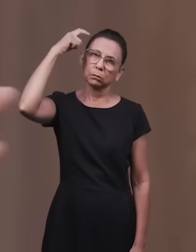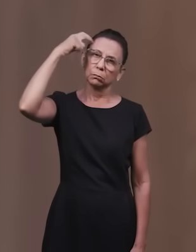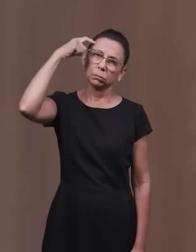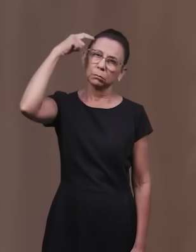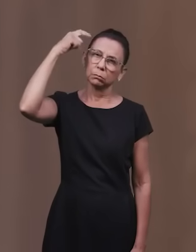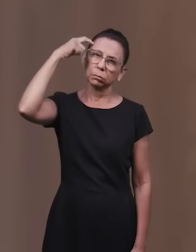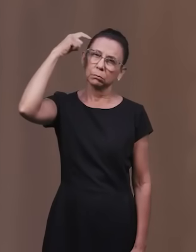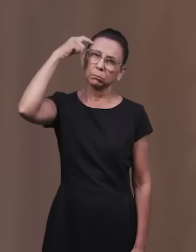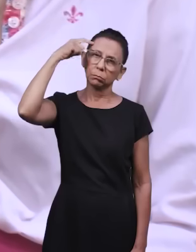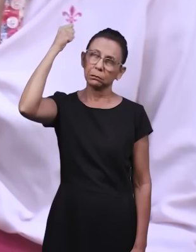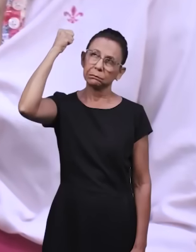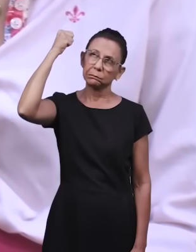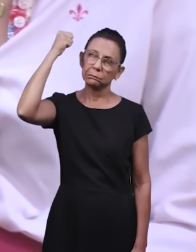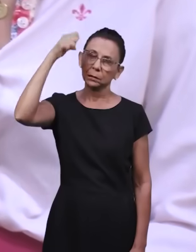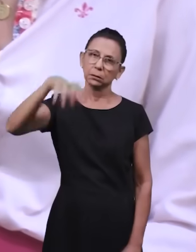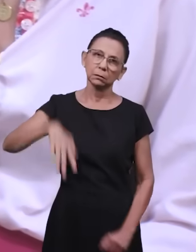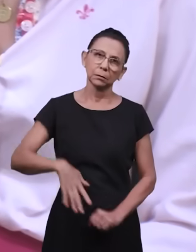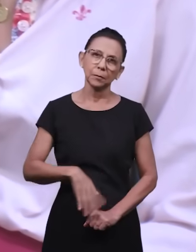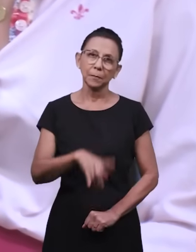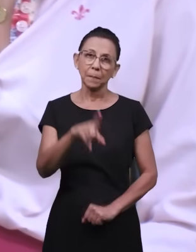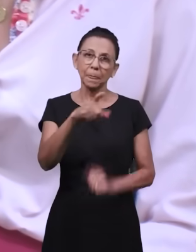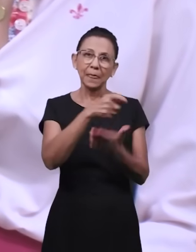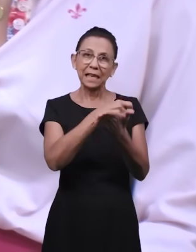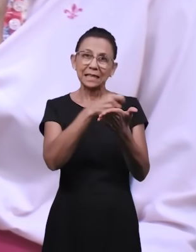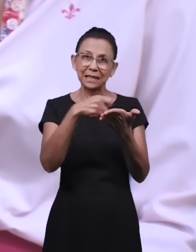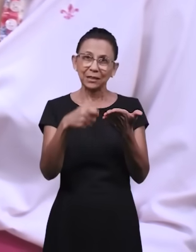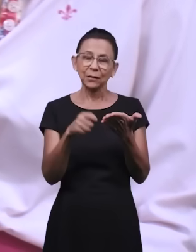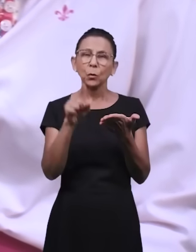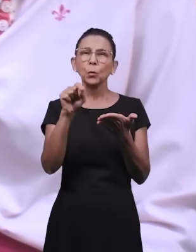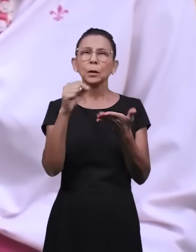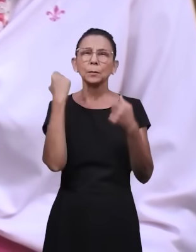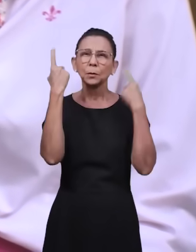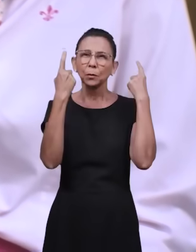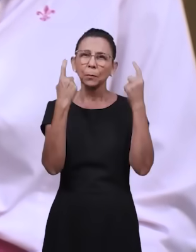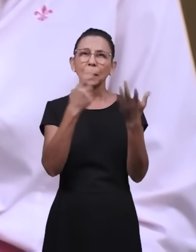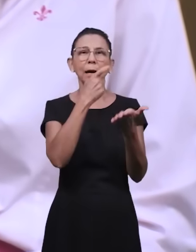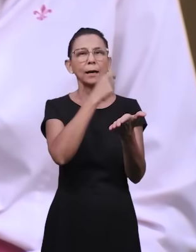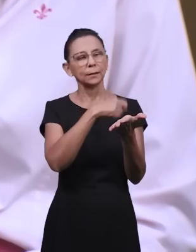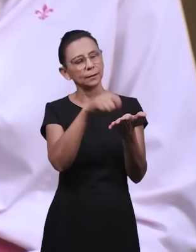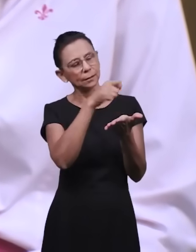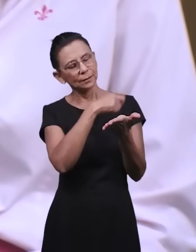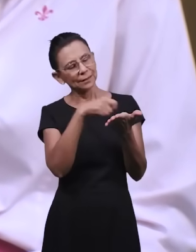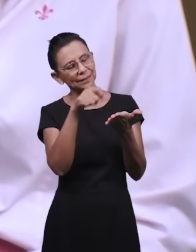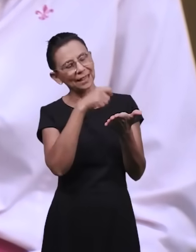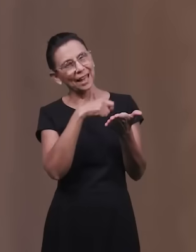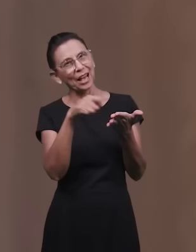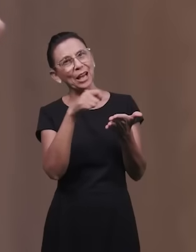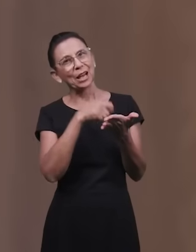deixa descansar? Escreva isso. Vai lá escrever o que está te preocupando.